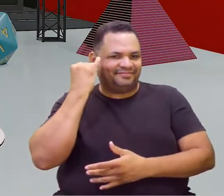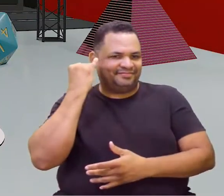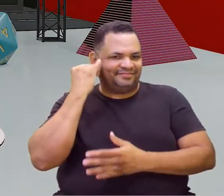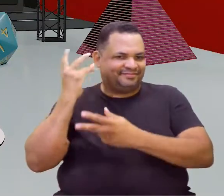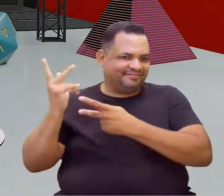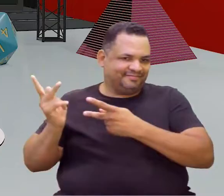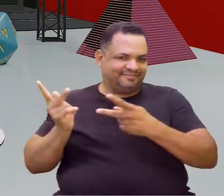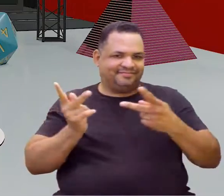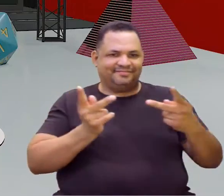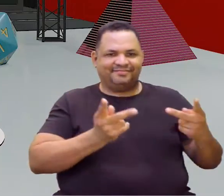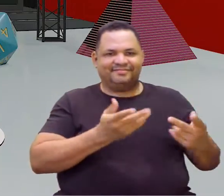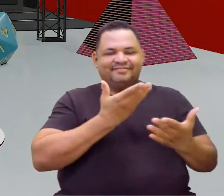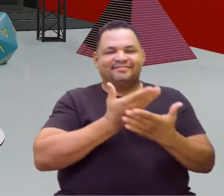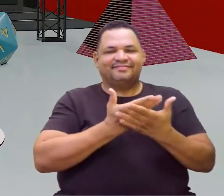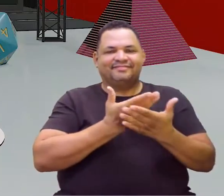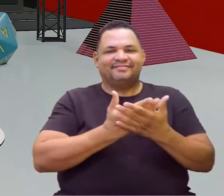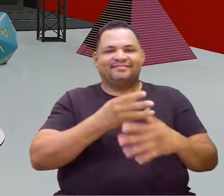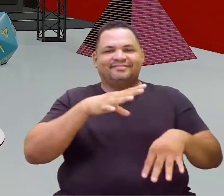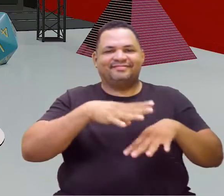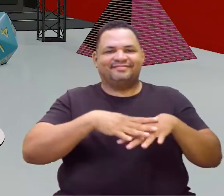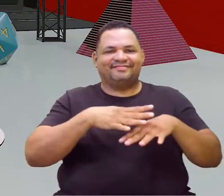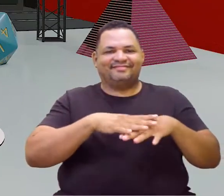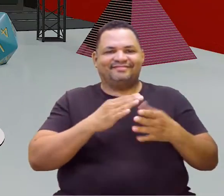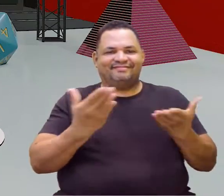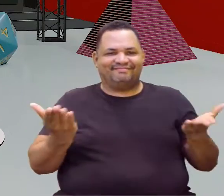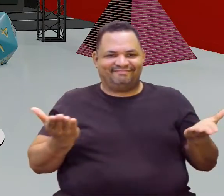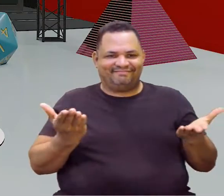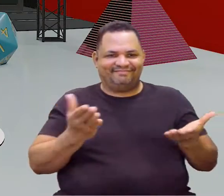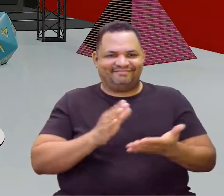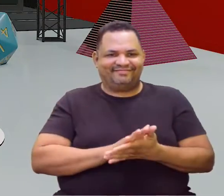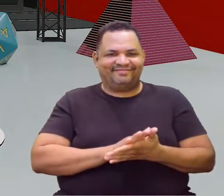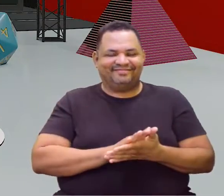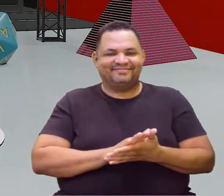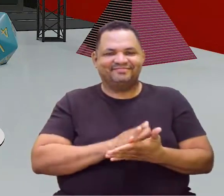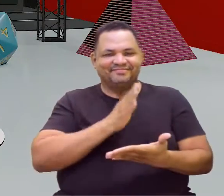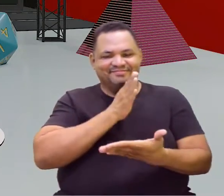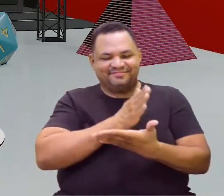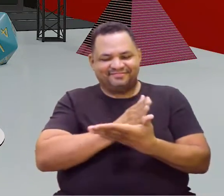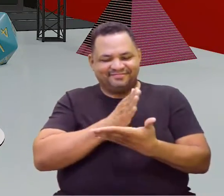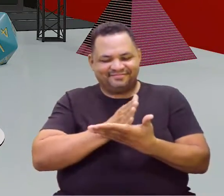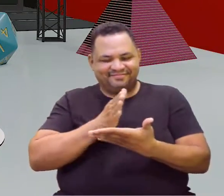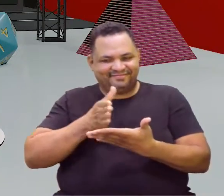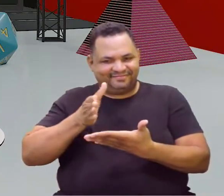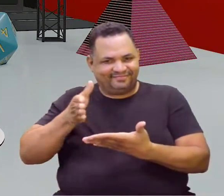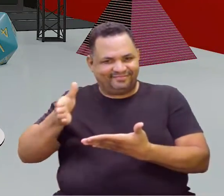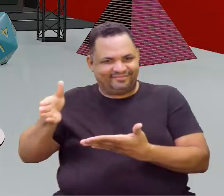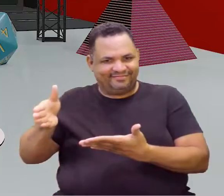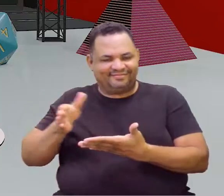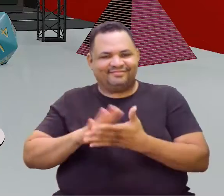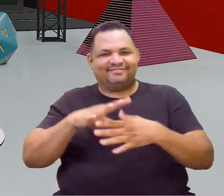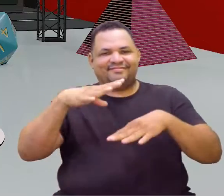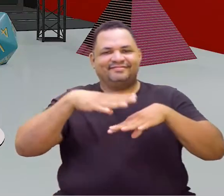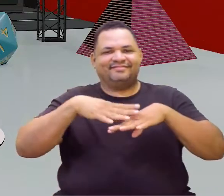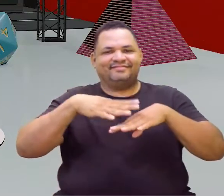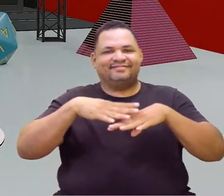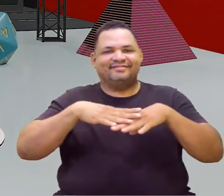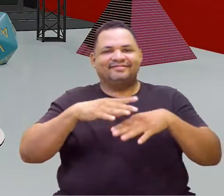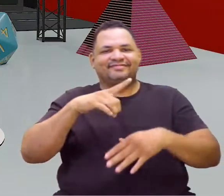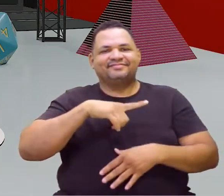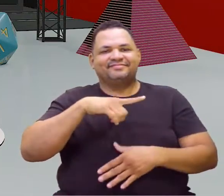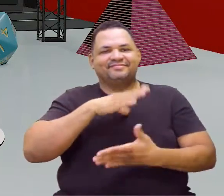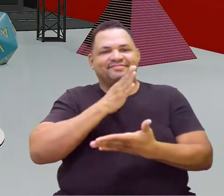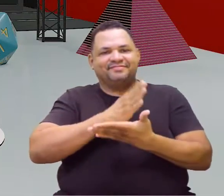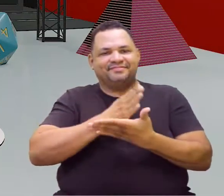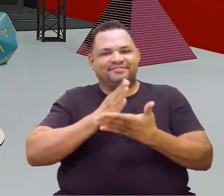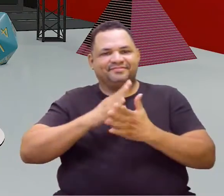Seja bem-vindo aqui à aula de matemática. Sami, a gente dividiu assim, a matemática é uma série, tá? A série matemática. Aí a gente dividiu